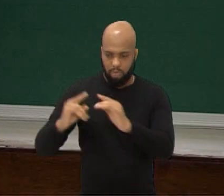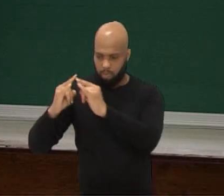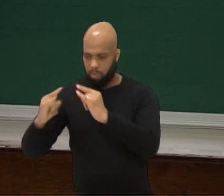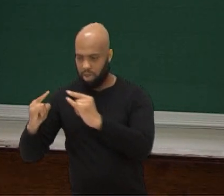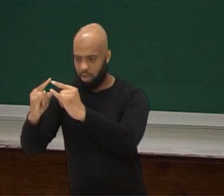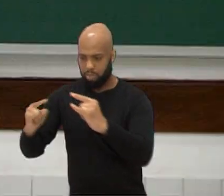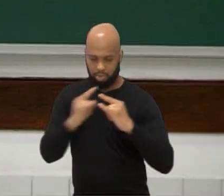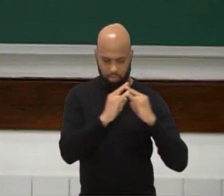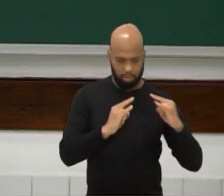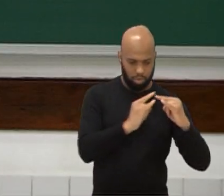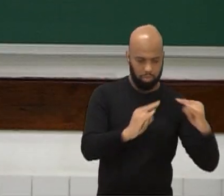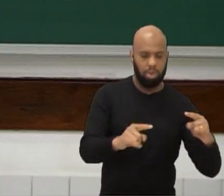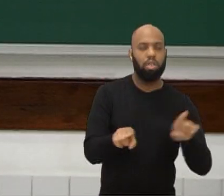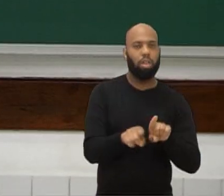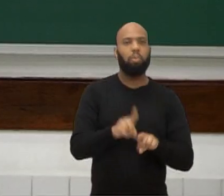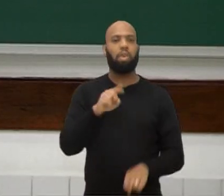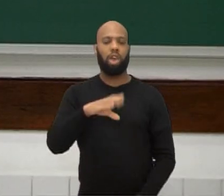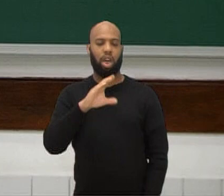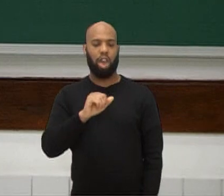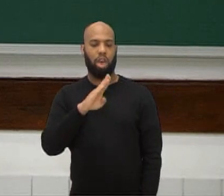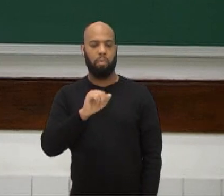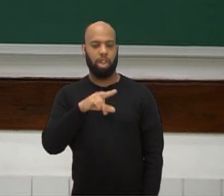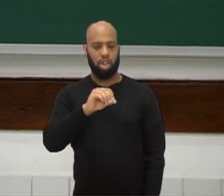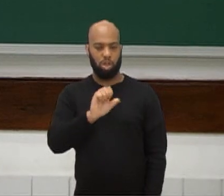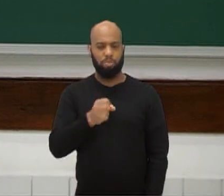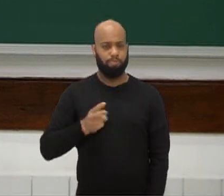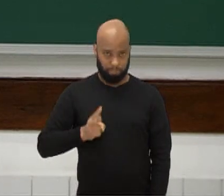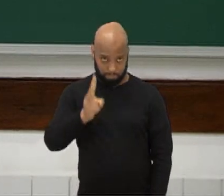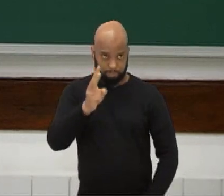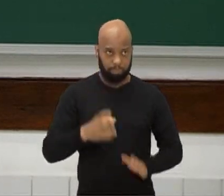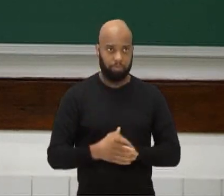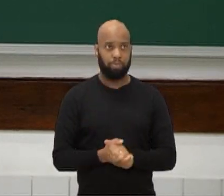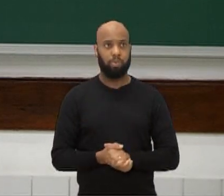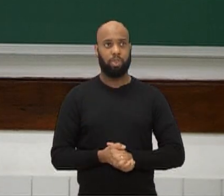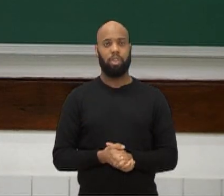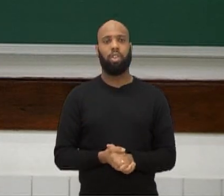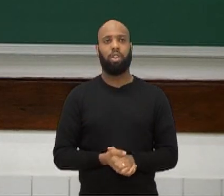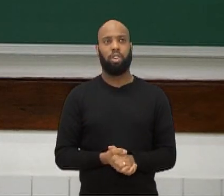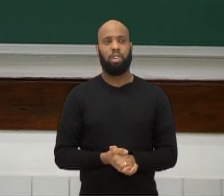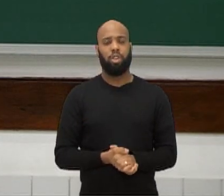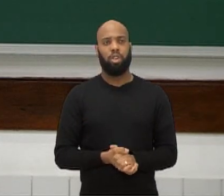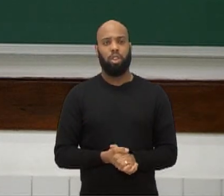nós já sabemos que eram os cabanos. Vamos em frente?